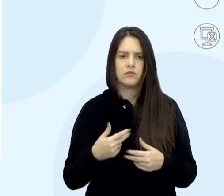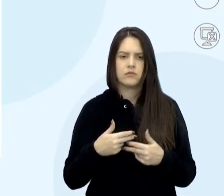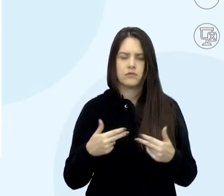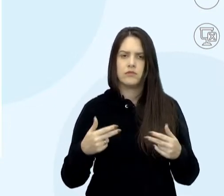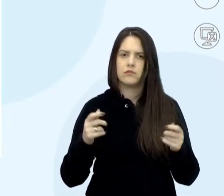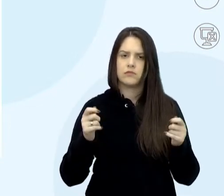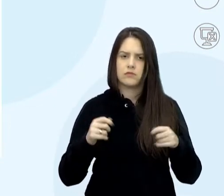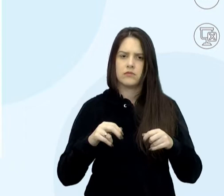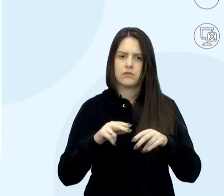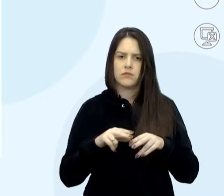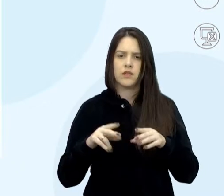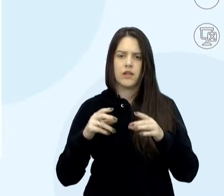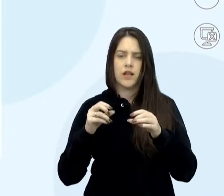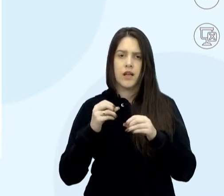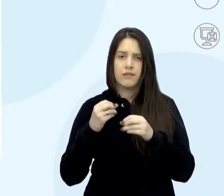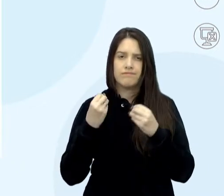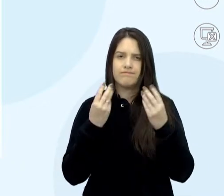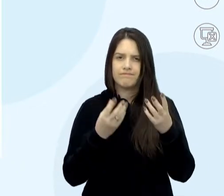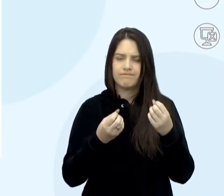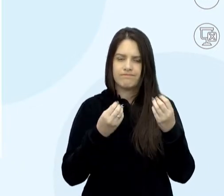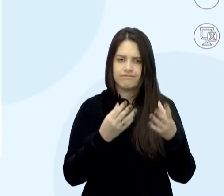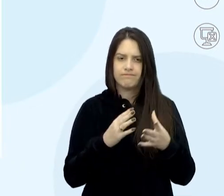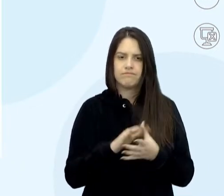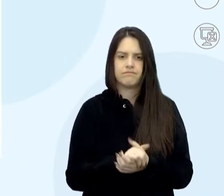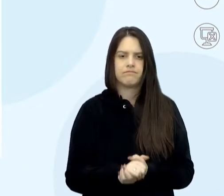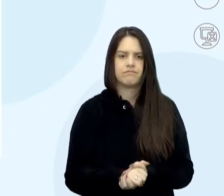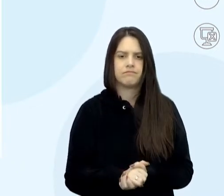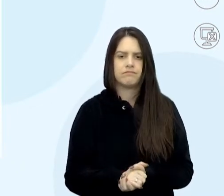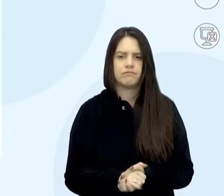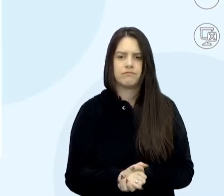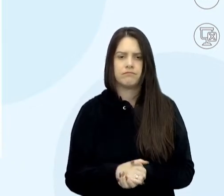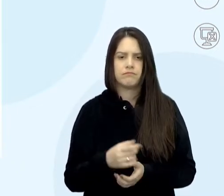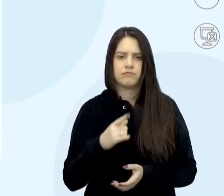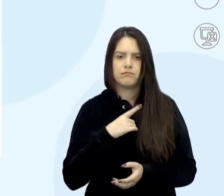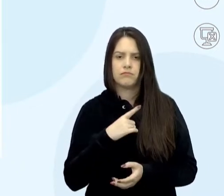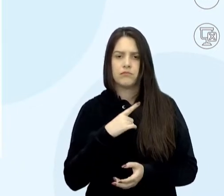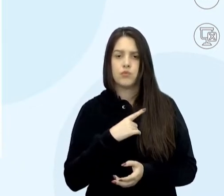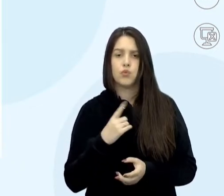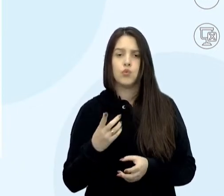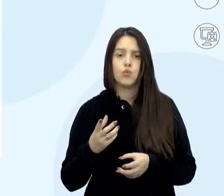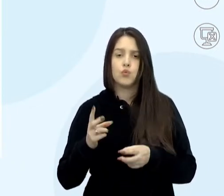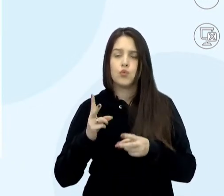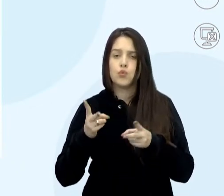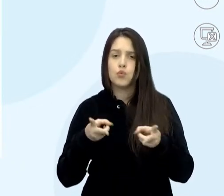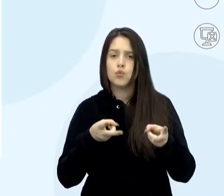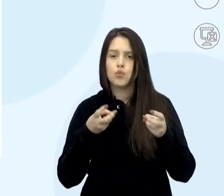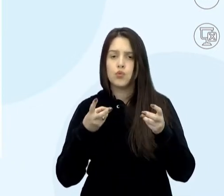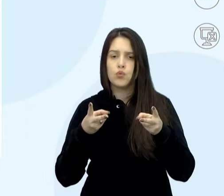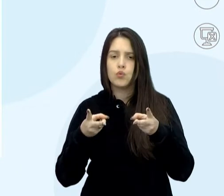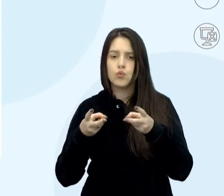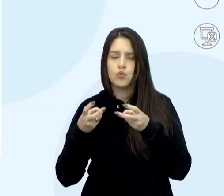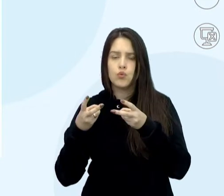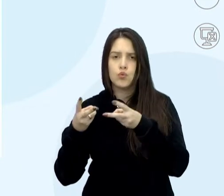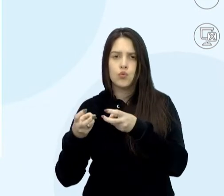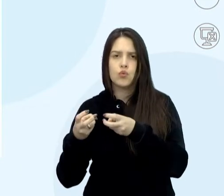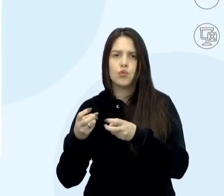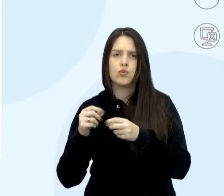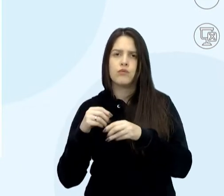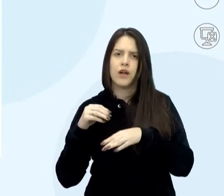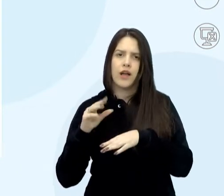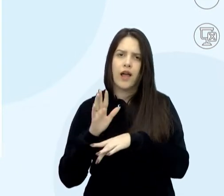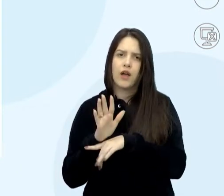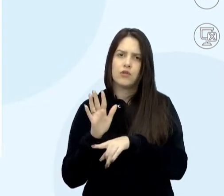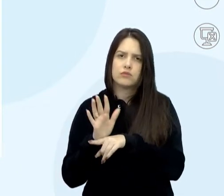aí são dados da empresa mesmo. Tem os últimos consumos, e os últimos consumos vai nos